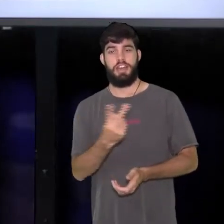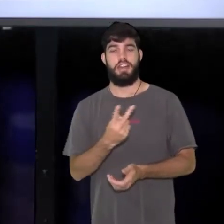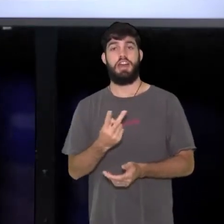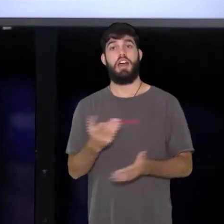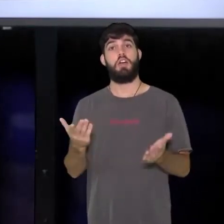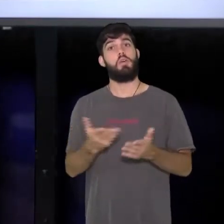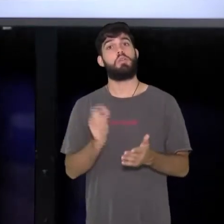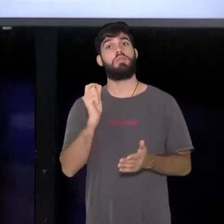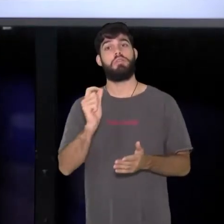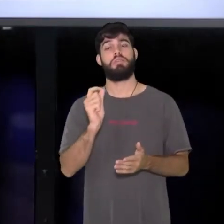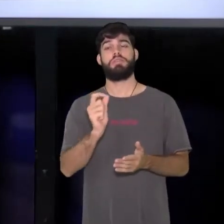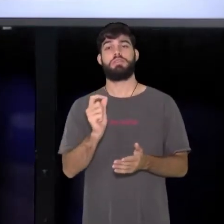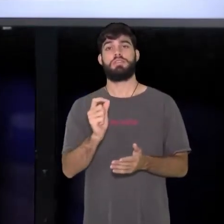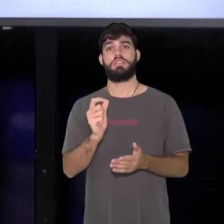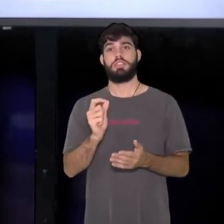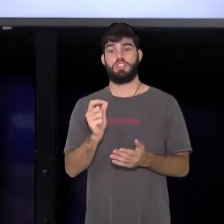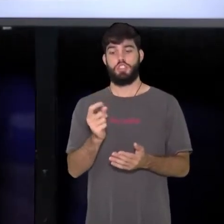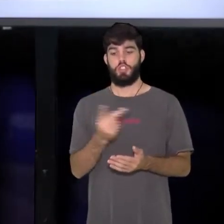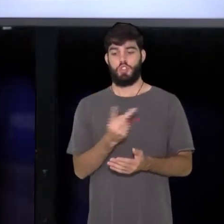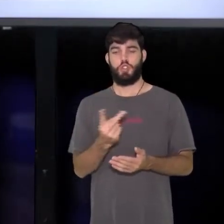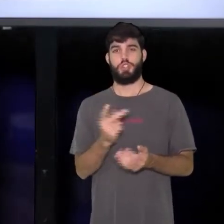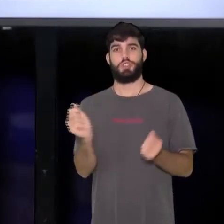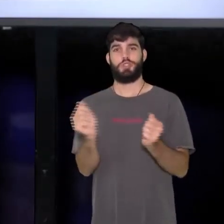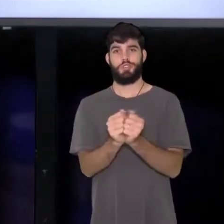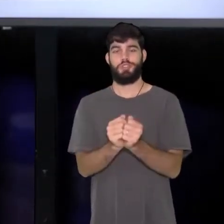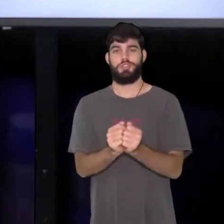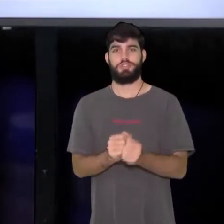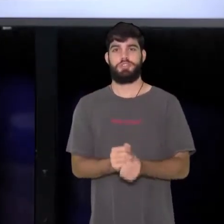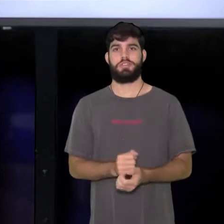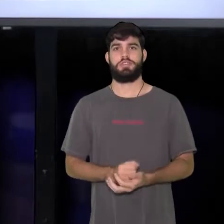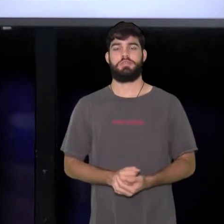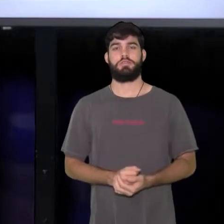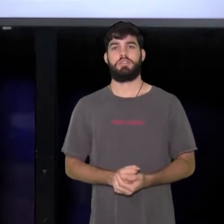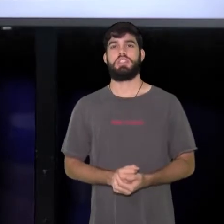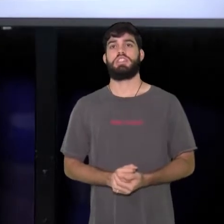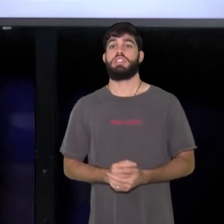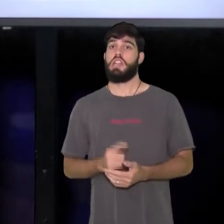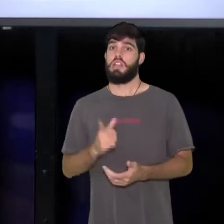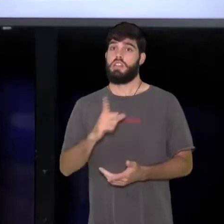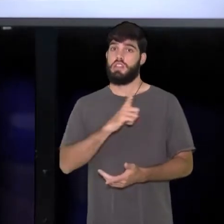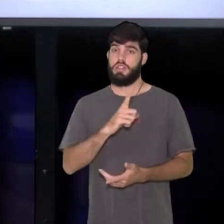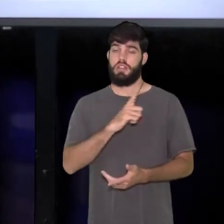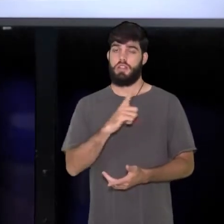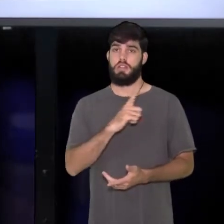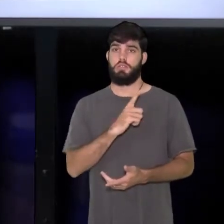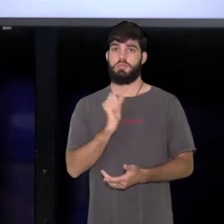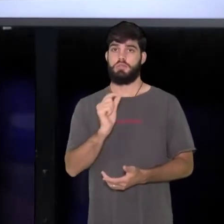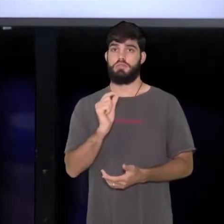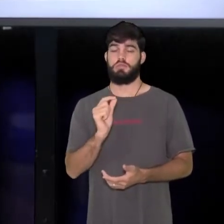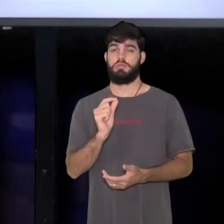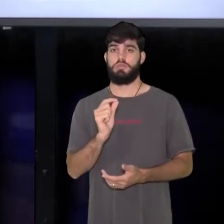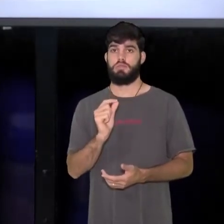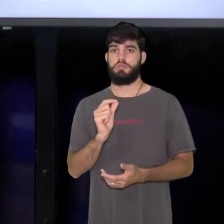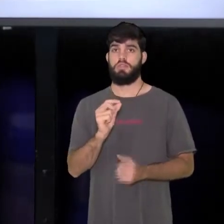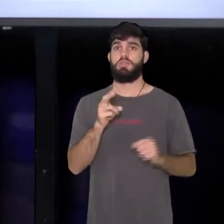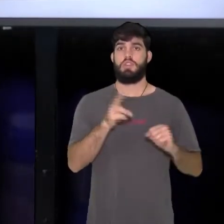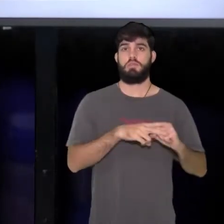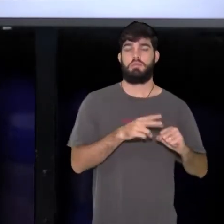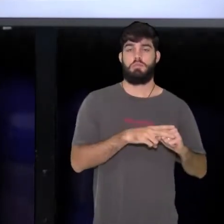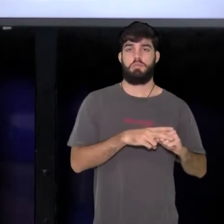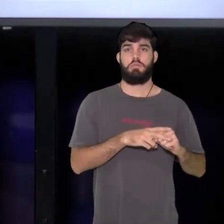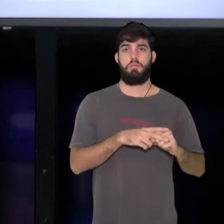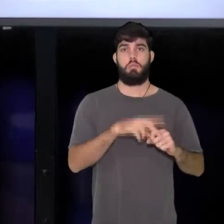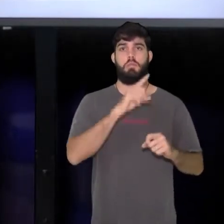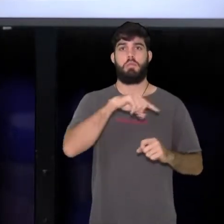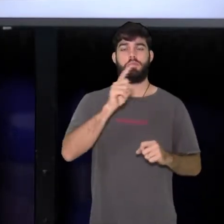agora através de uma linguagem mista, uma linguagem híbrida em que utilizou elementos verbais,